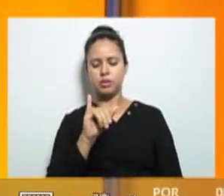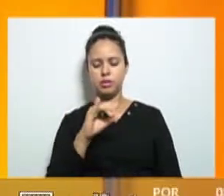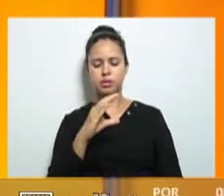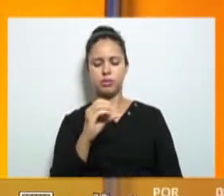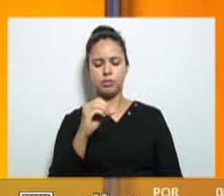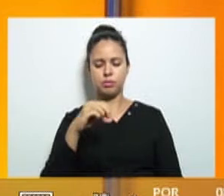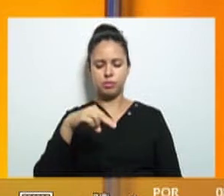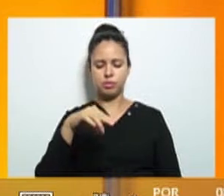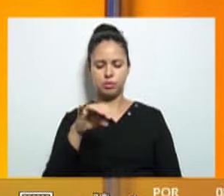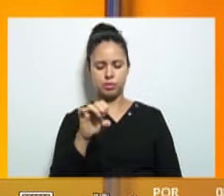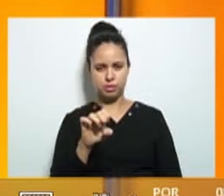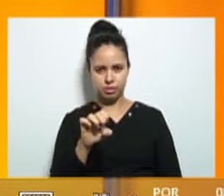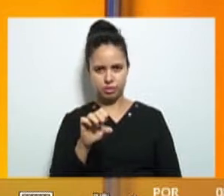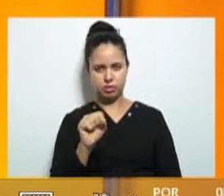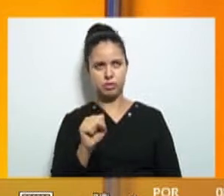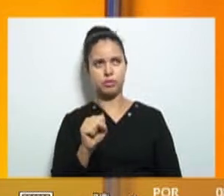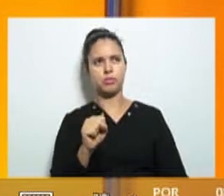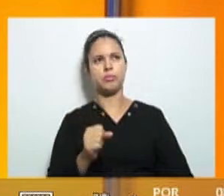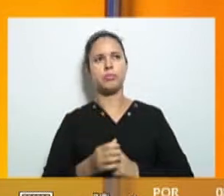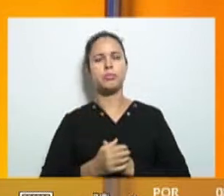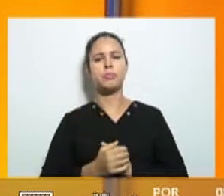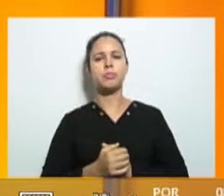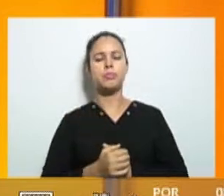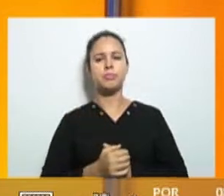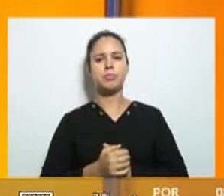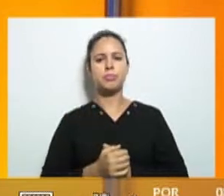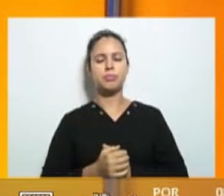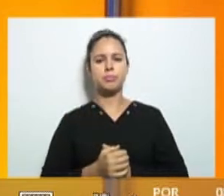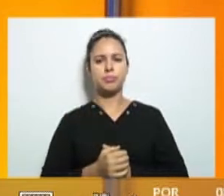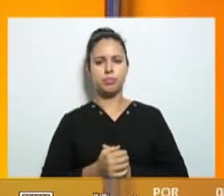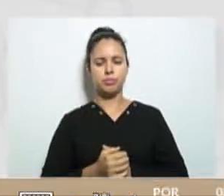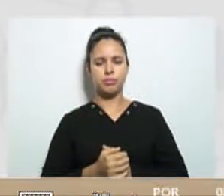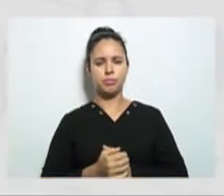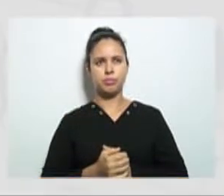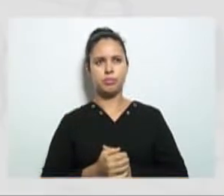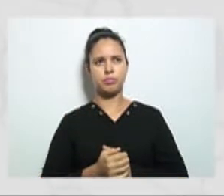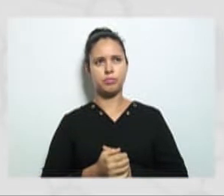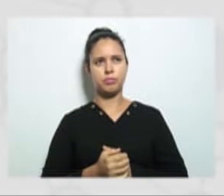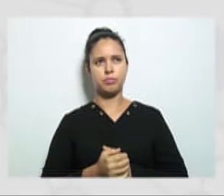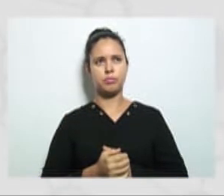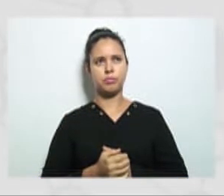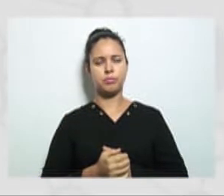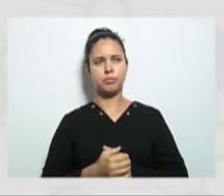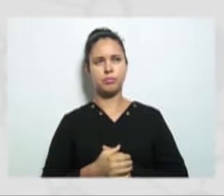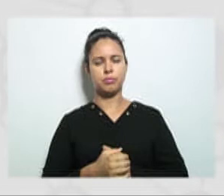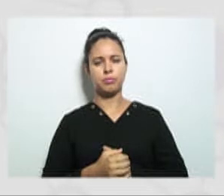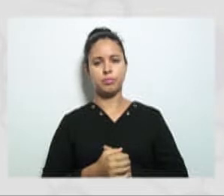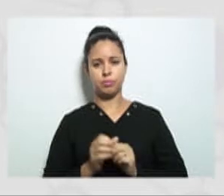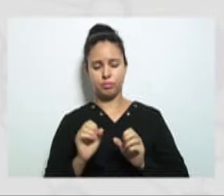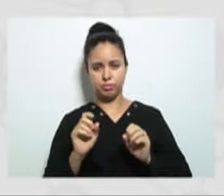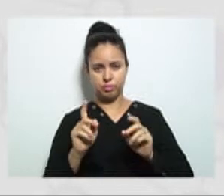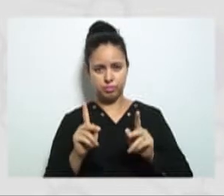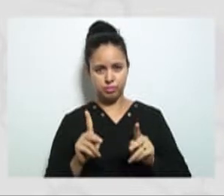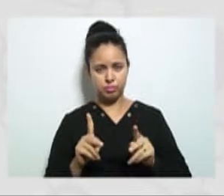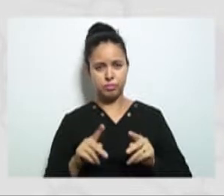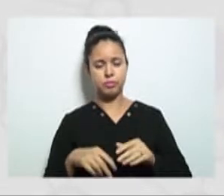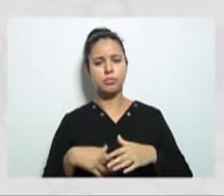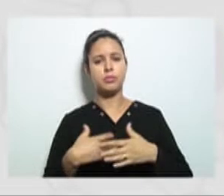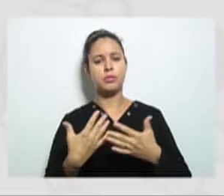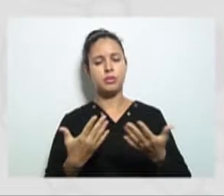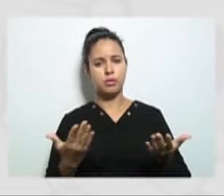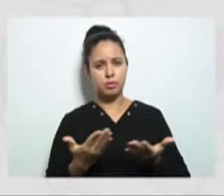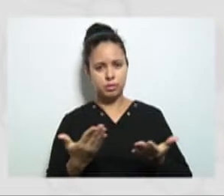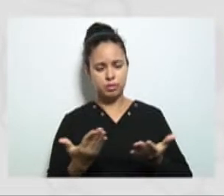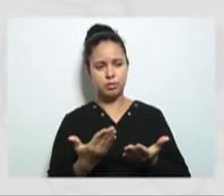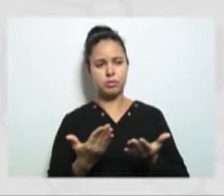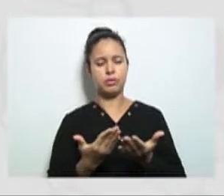chama de ícones em relação ao nosso programa, tá bom, gente? E aí é o que a gente pode